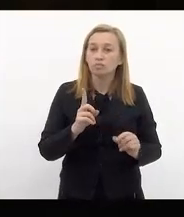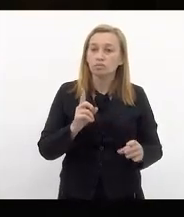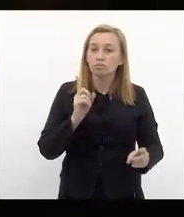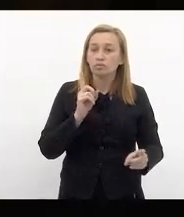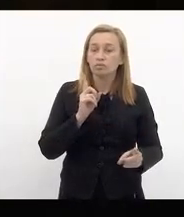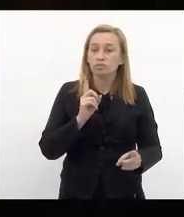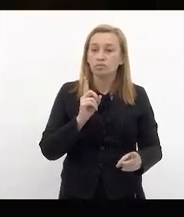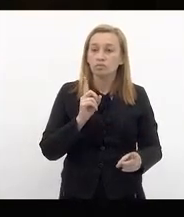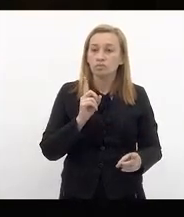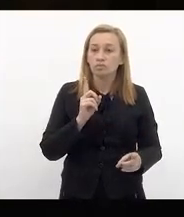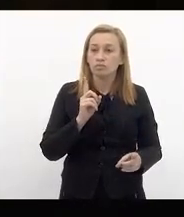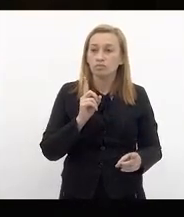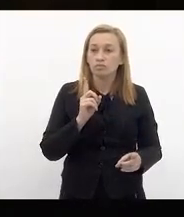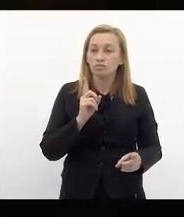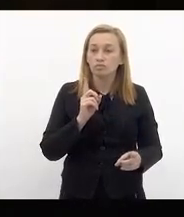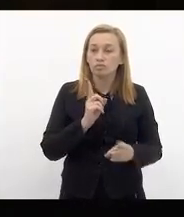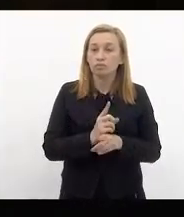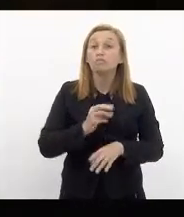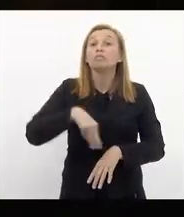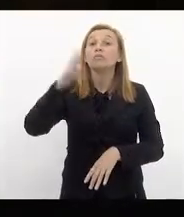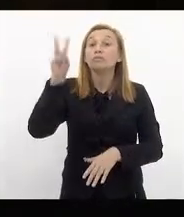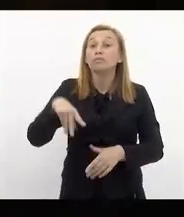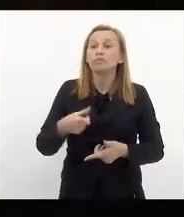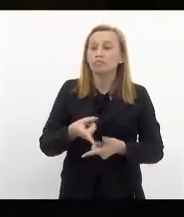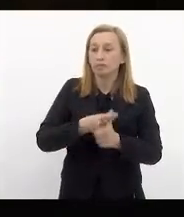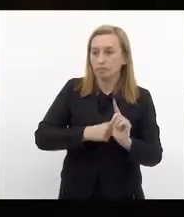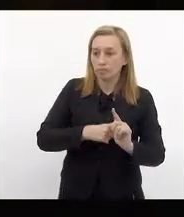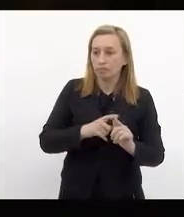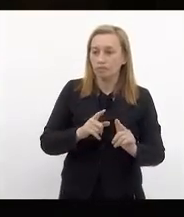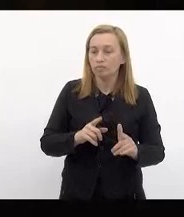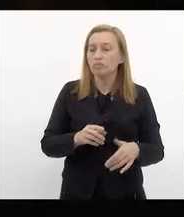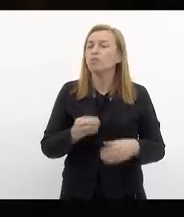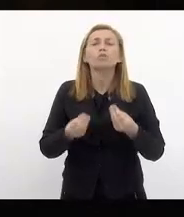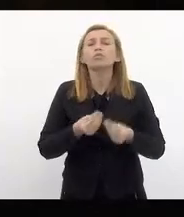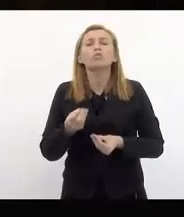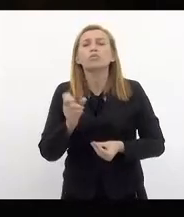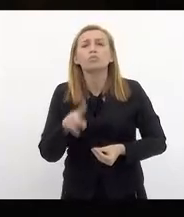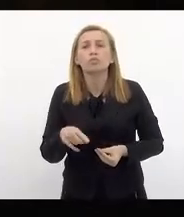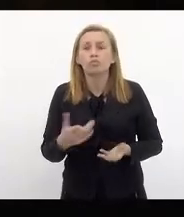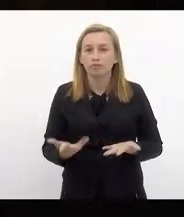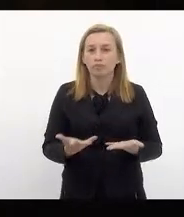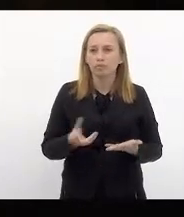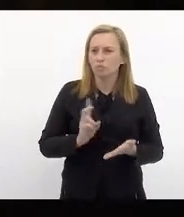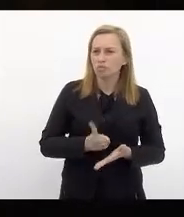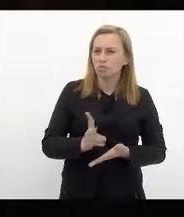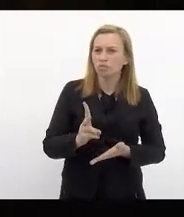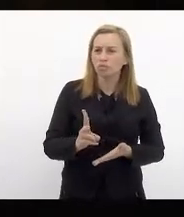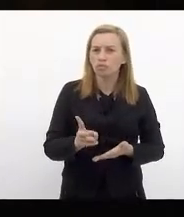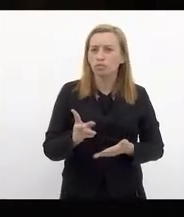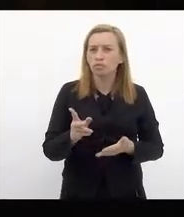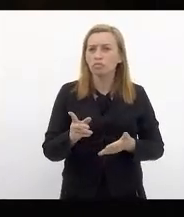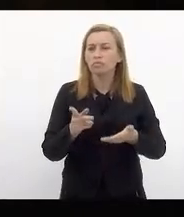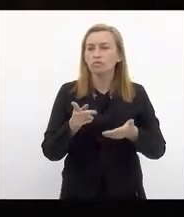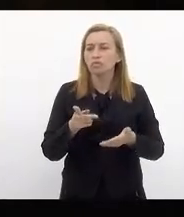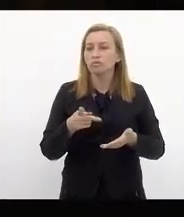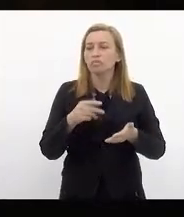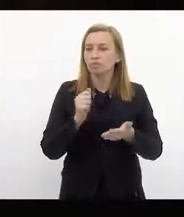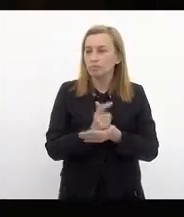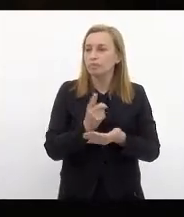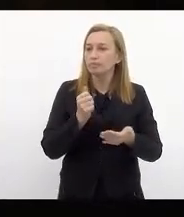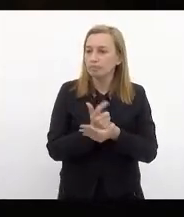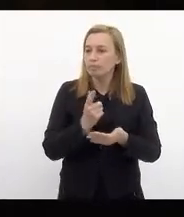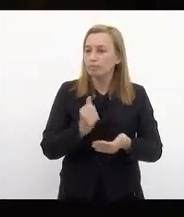é que deve a quem e quanto que deve. Como é que é isso? Não dá para a gente continuar protelando uma dívida que a